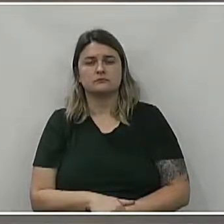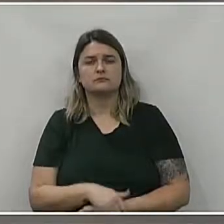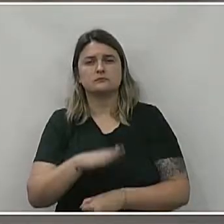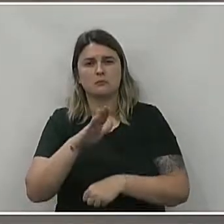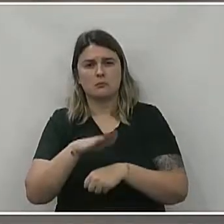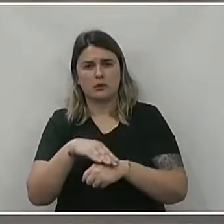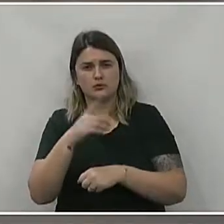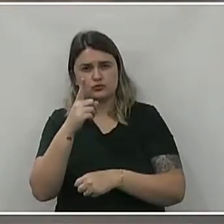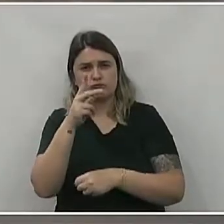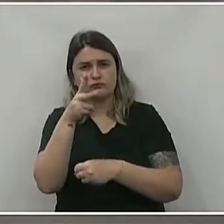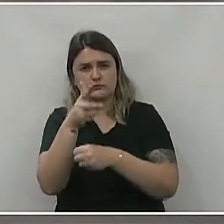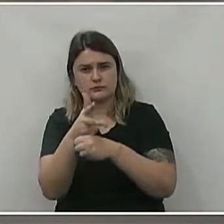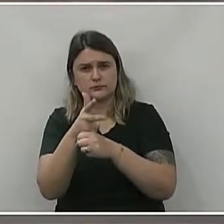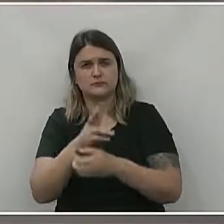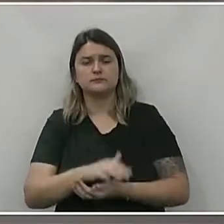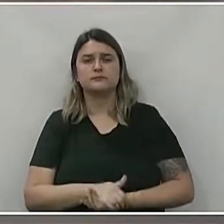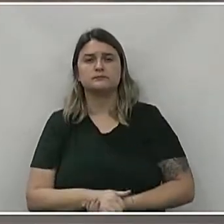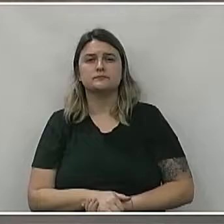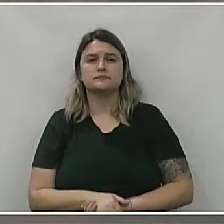Mais uma.